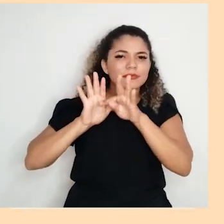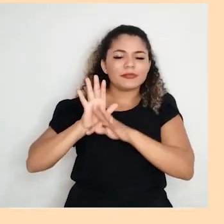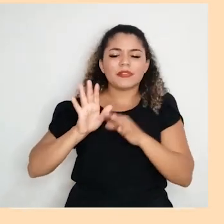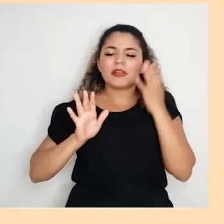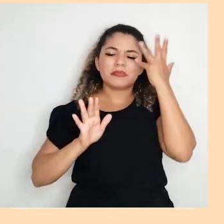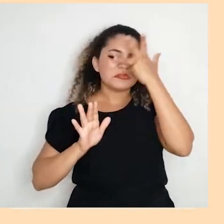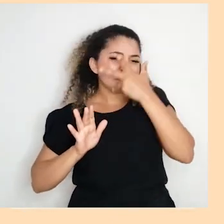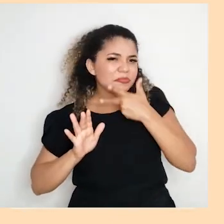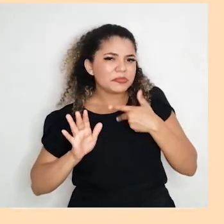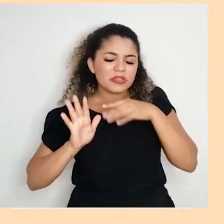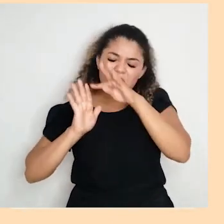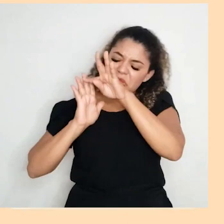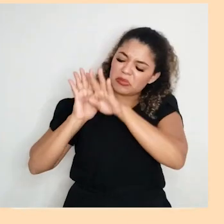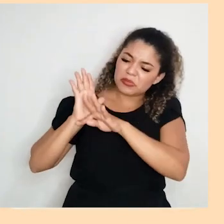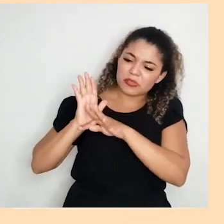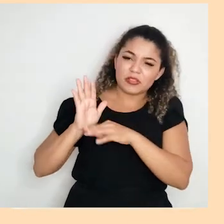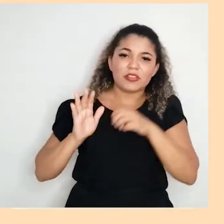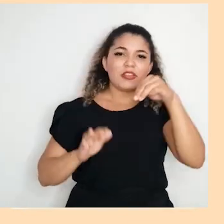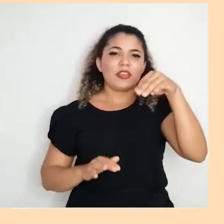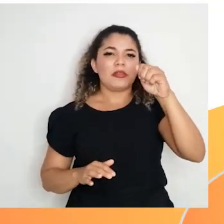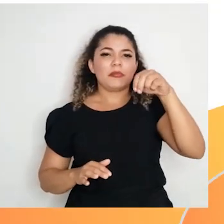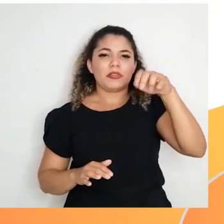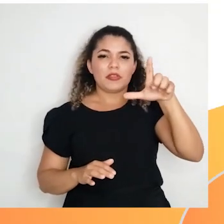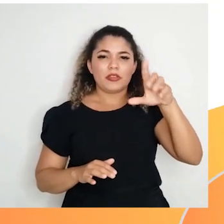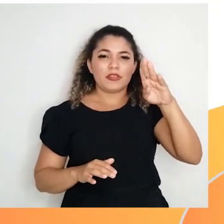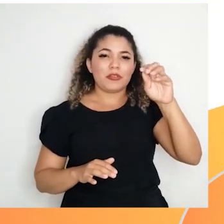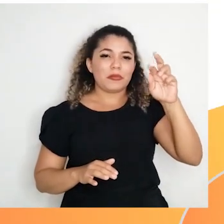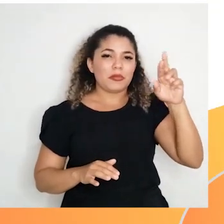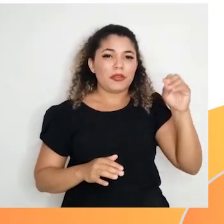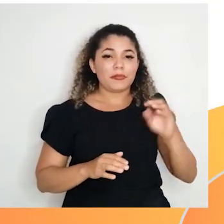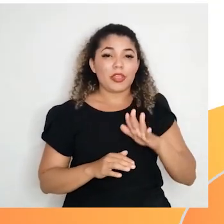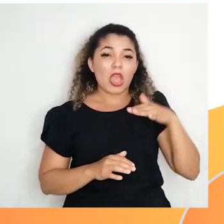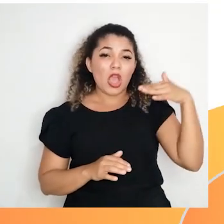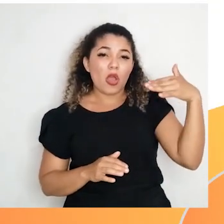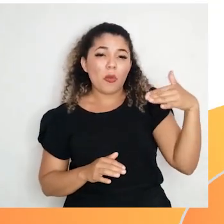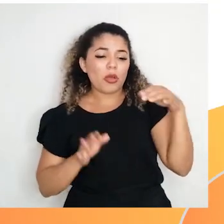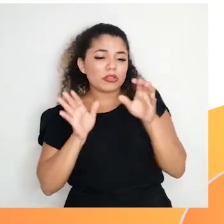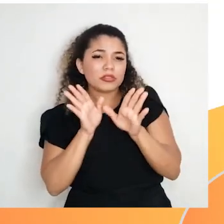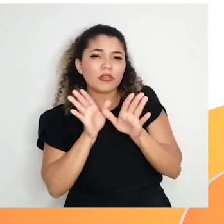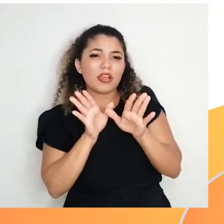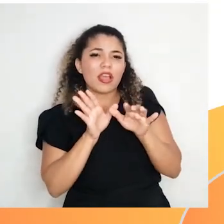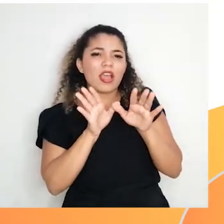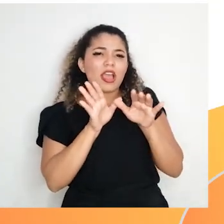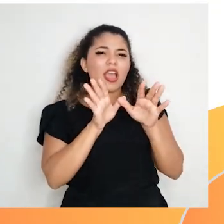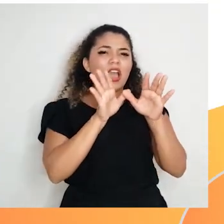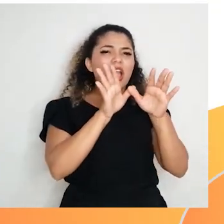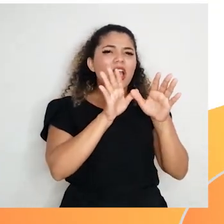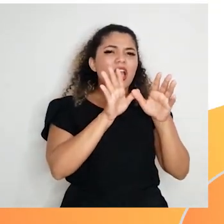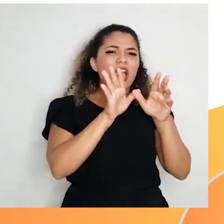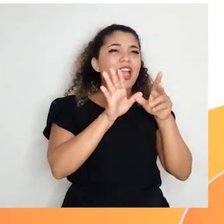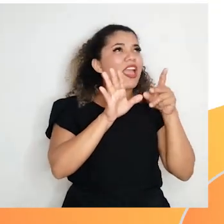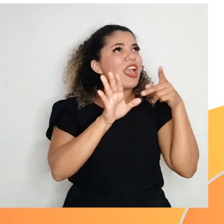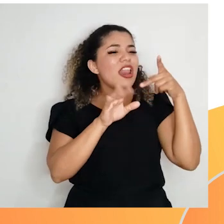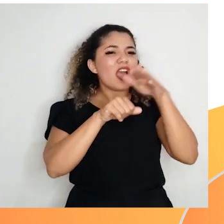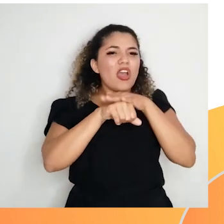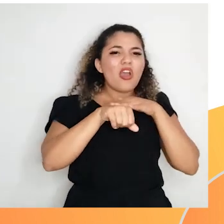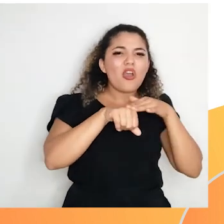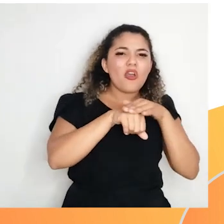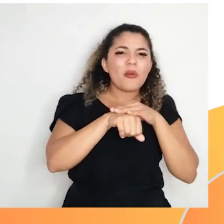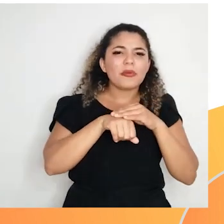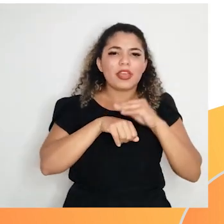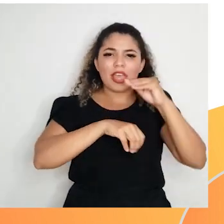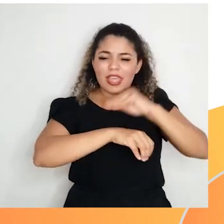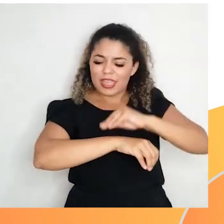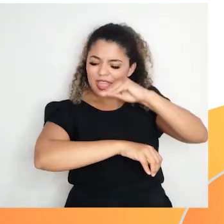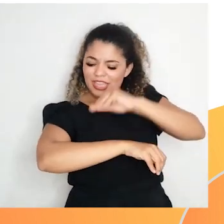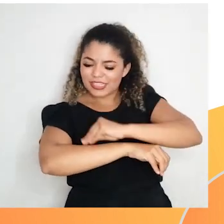significativa citação de Manuel de Barros. Quando as aves falam com as pedras e as